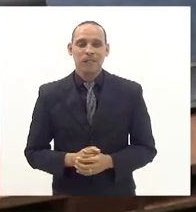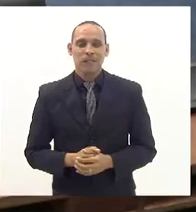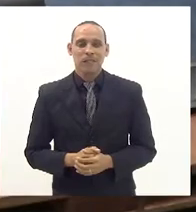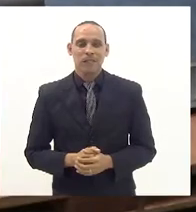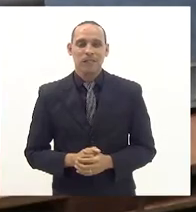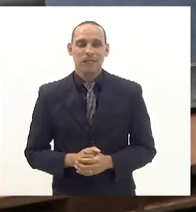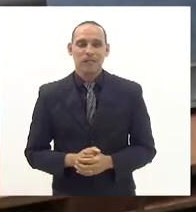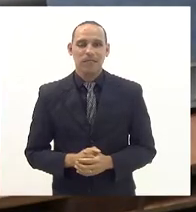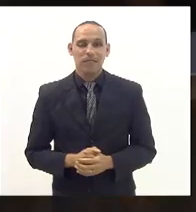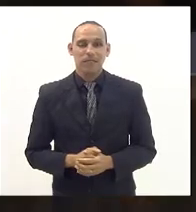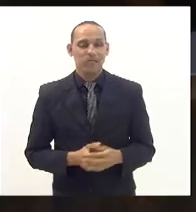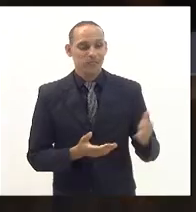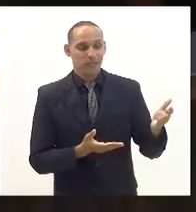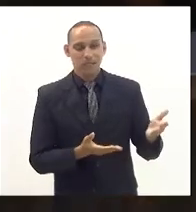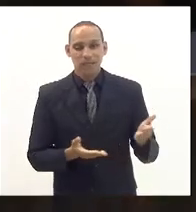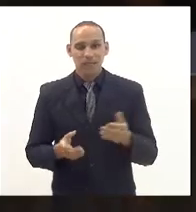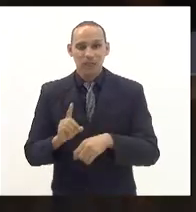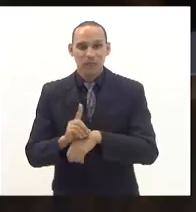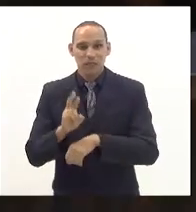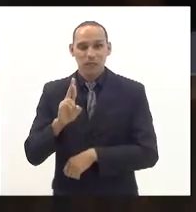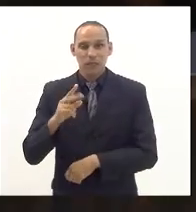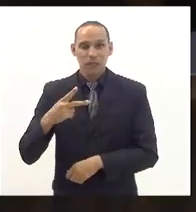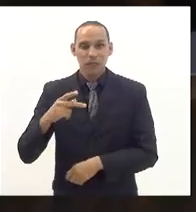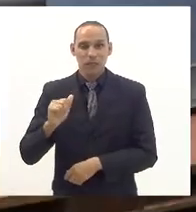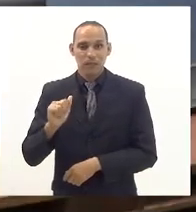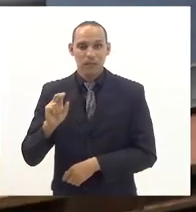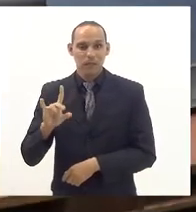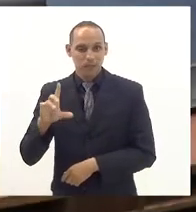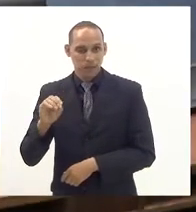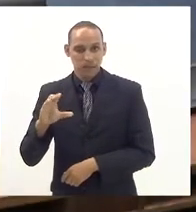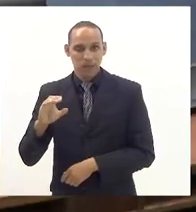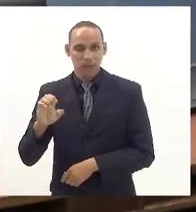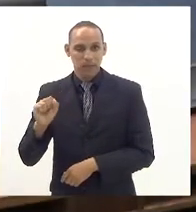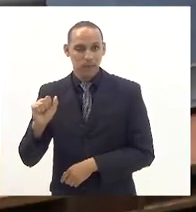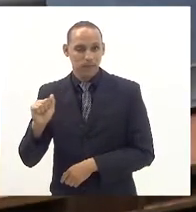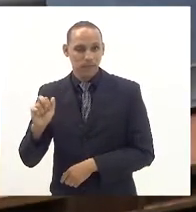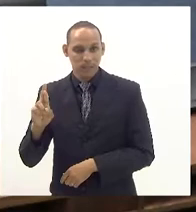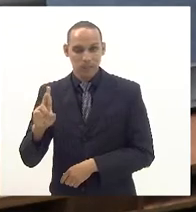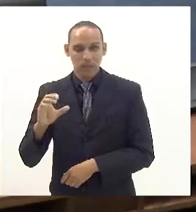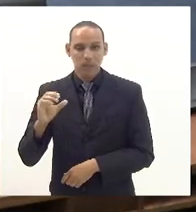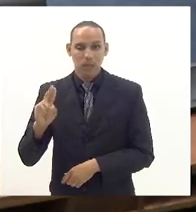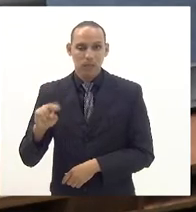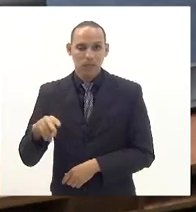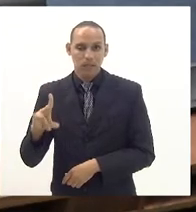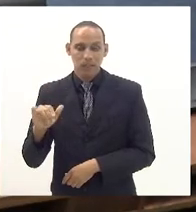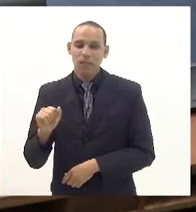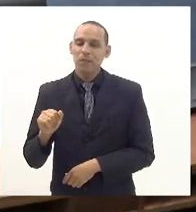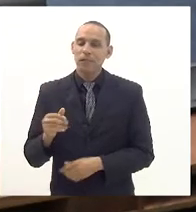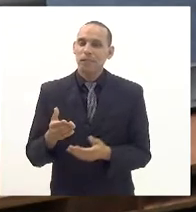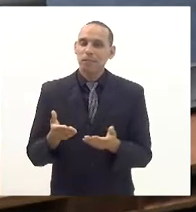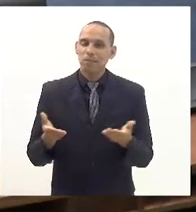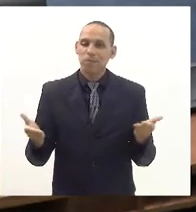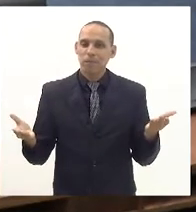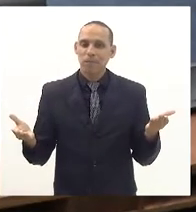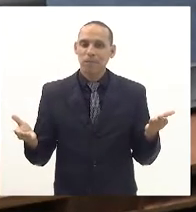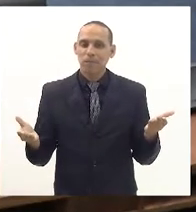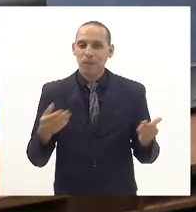a passo do passar a palavra o Dr Paulo César Cunha por favor os senhores